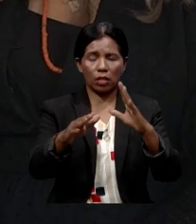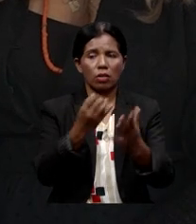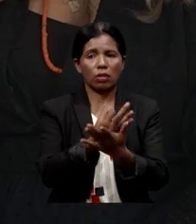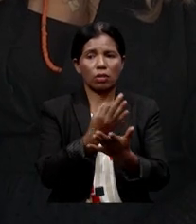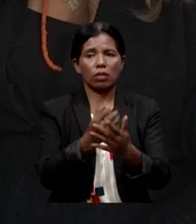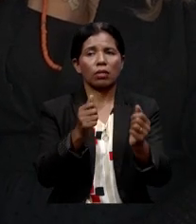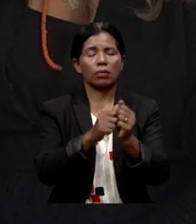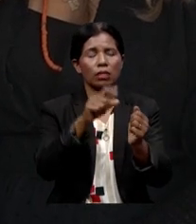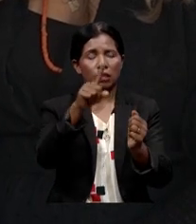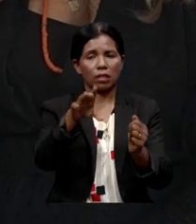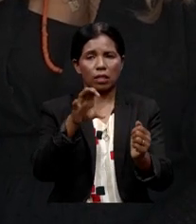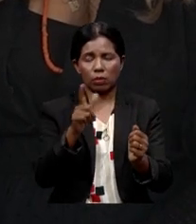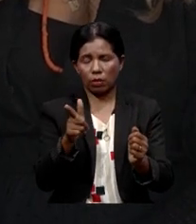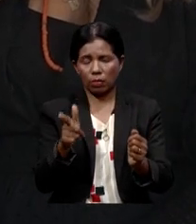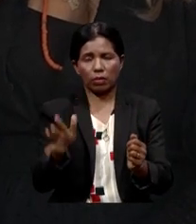de